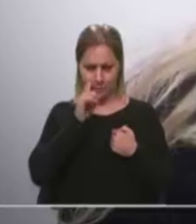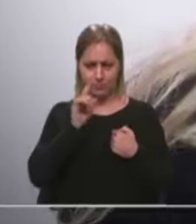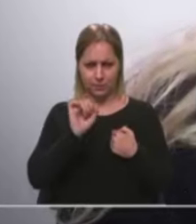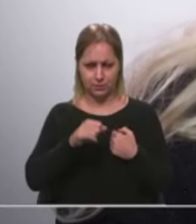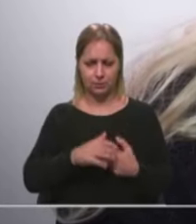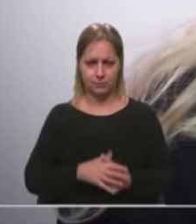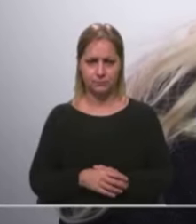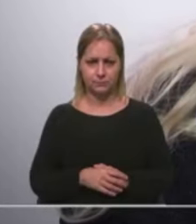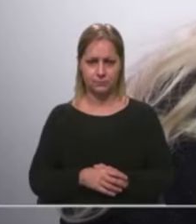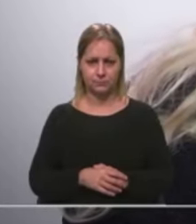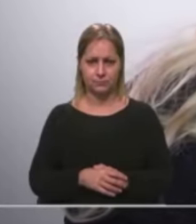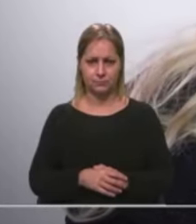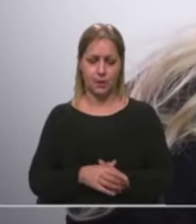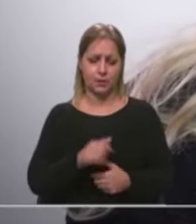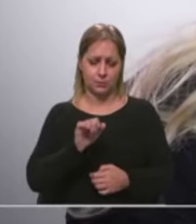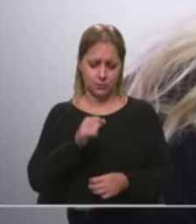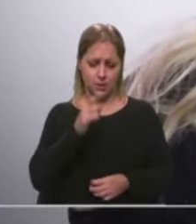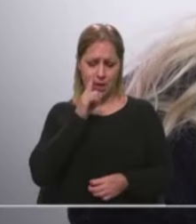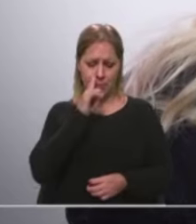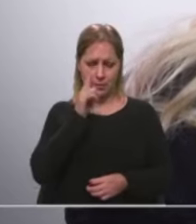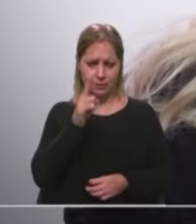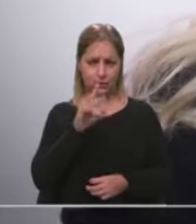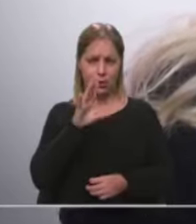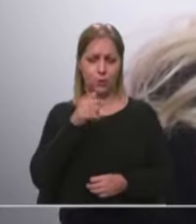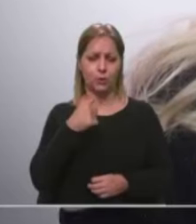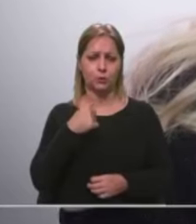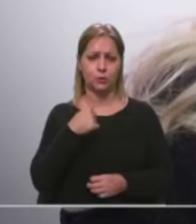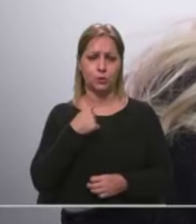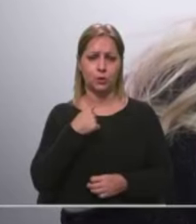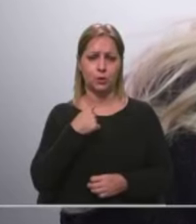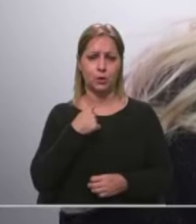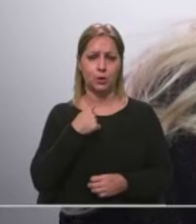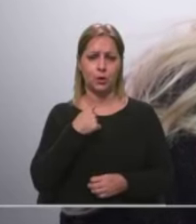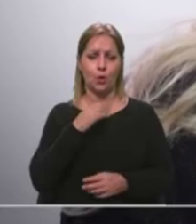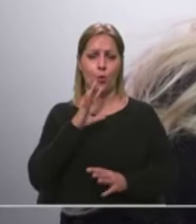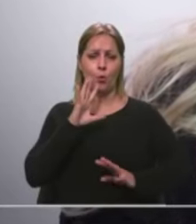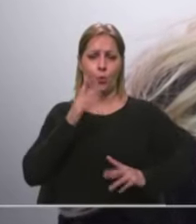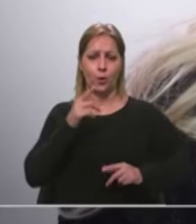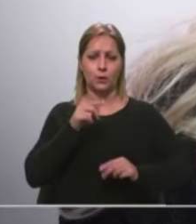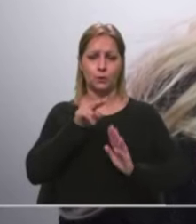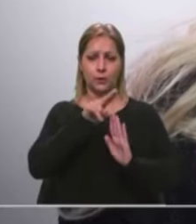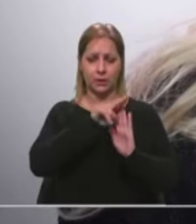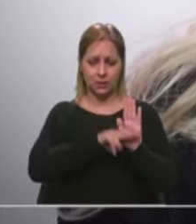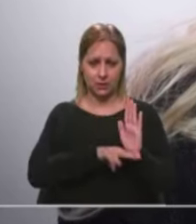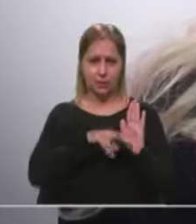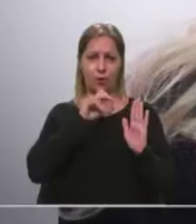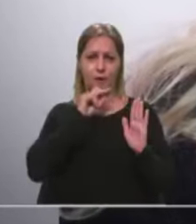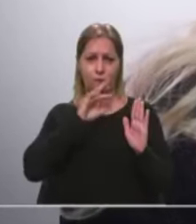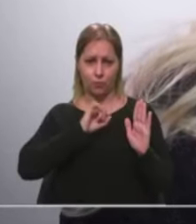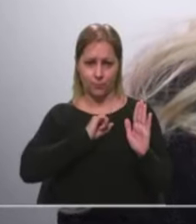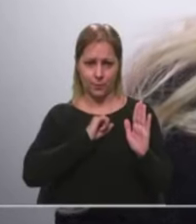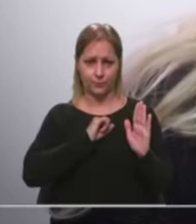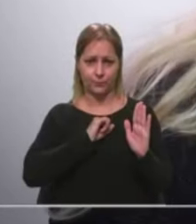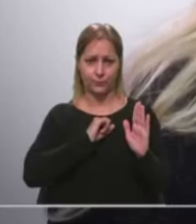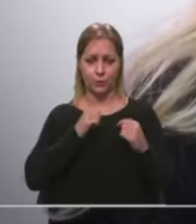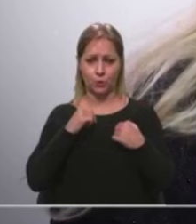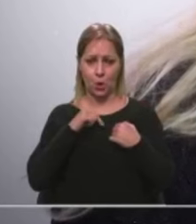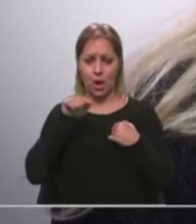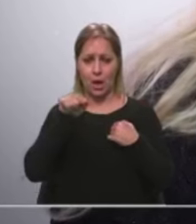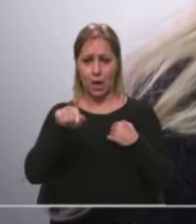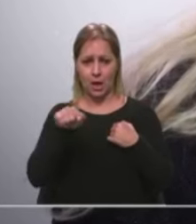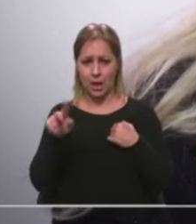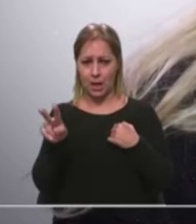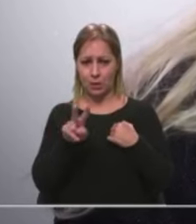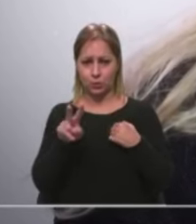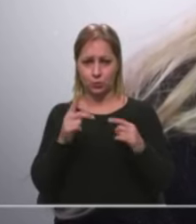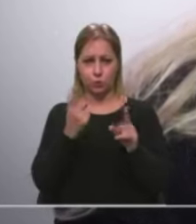mentira e tanto que mentira que às vezes quando a gente quando havia quando foi o enterro do meu avô nós fomos lá as